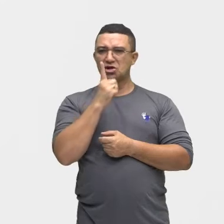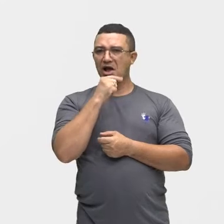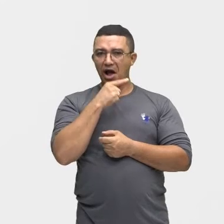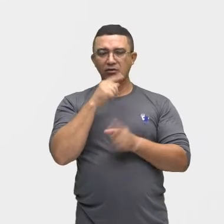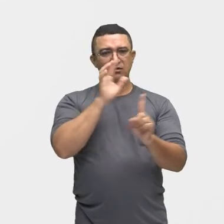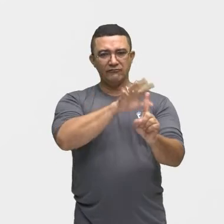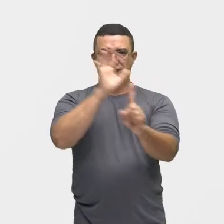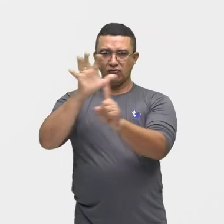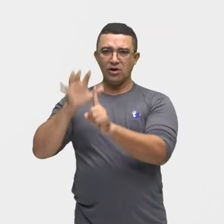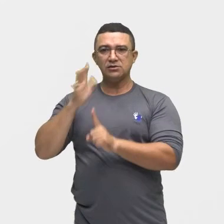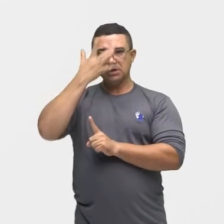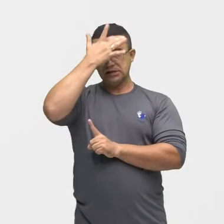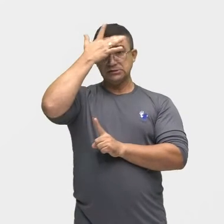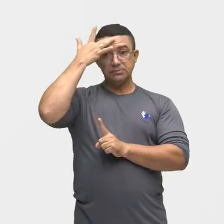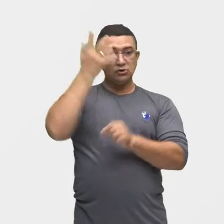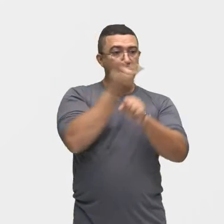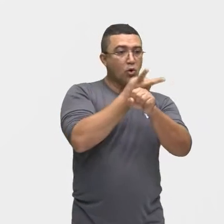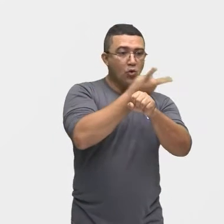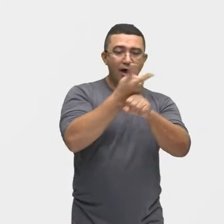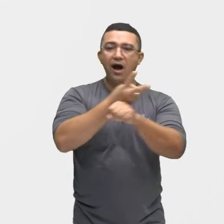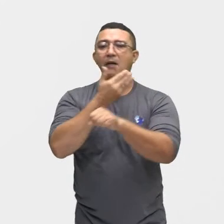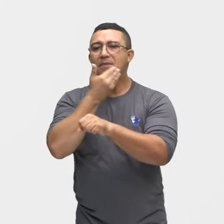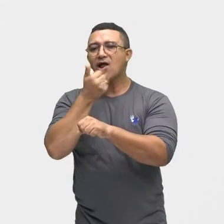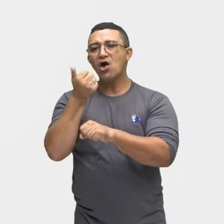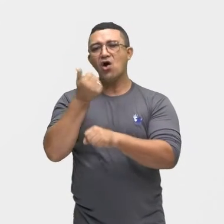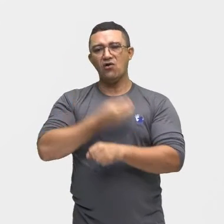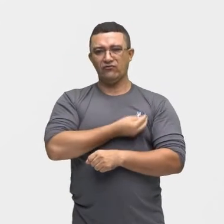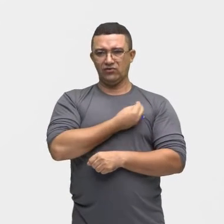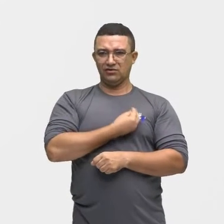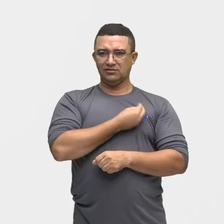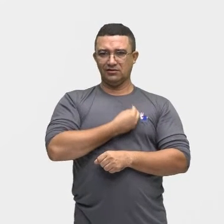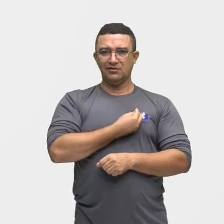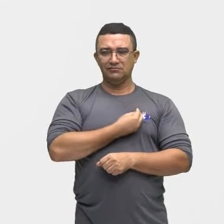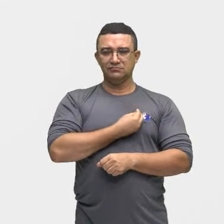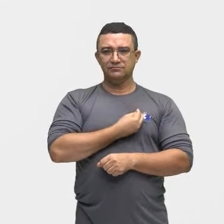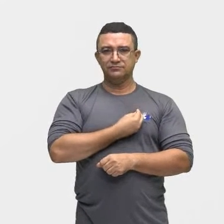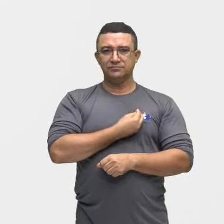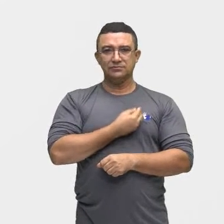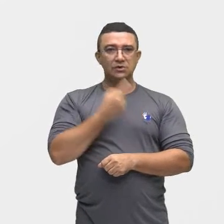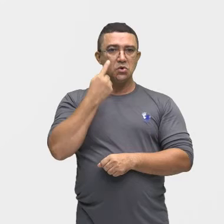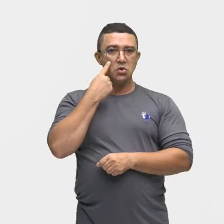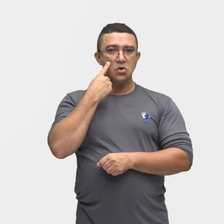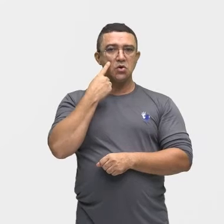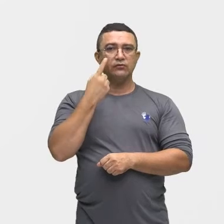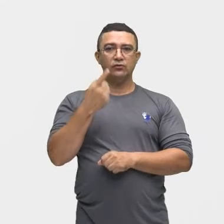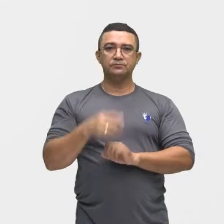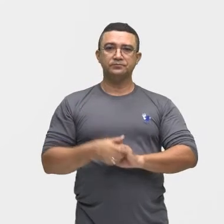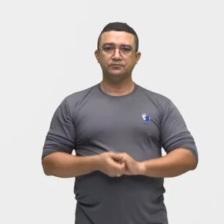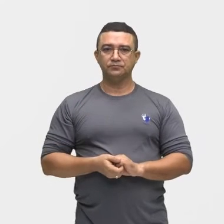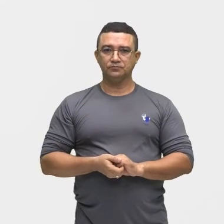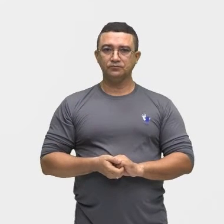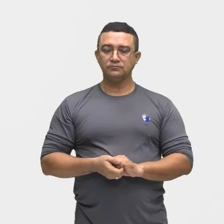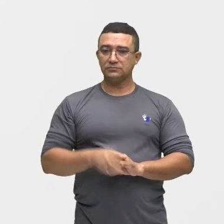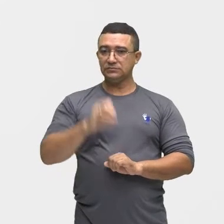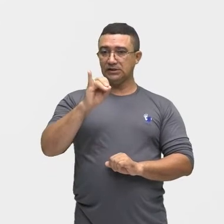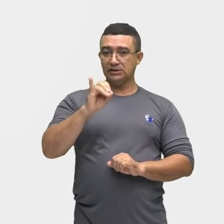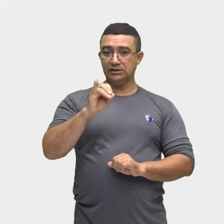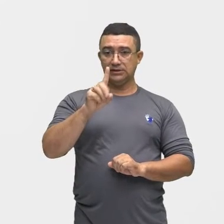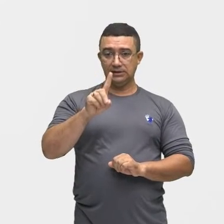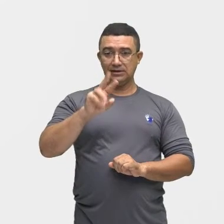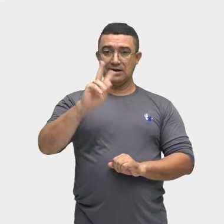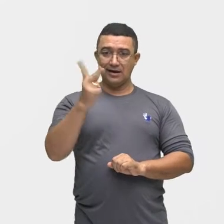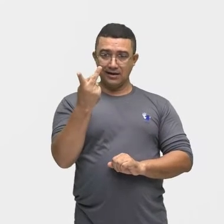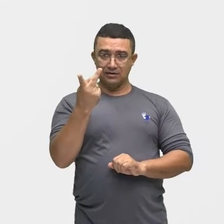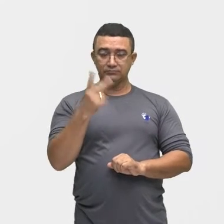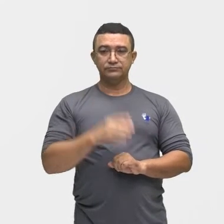ali as pessoas em busca de melhorias de vida, né. A gente viu ali principalmente com relação ao IDH, né. Nós